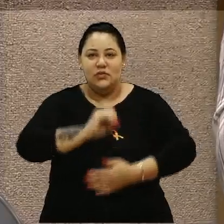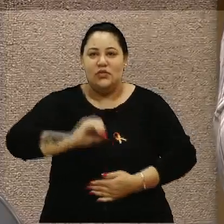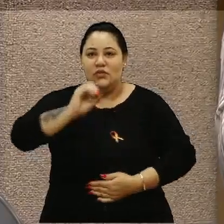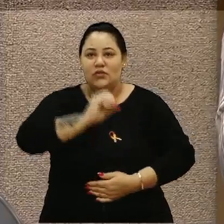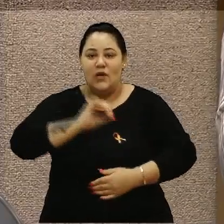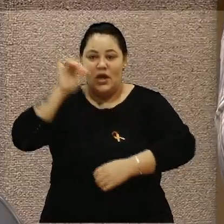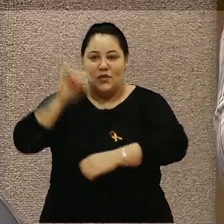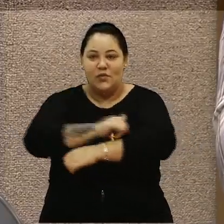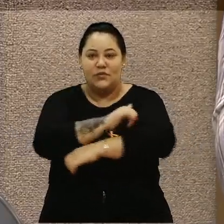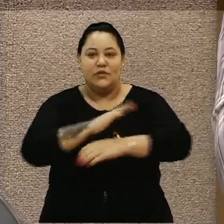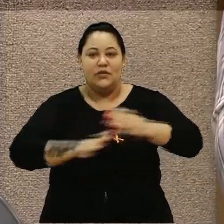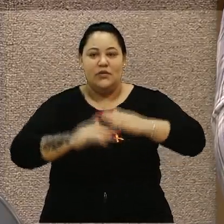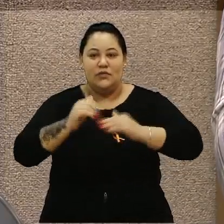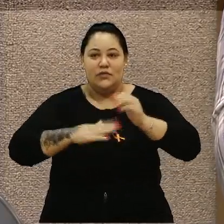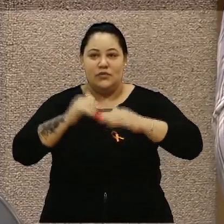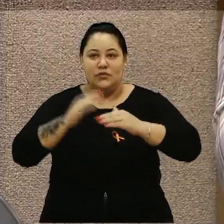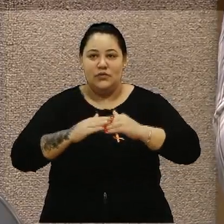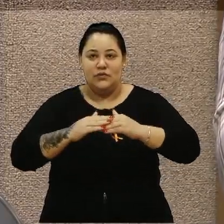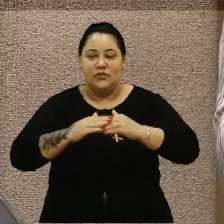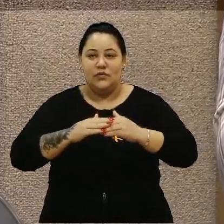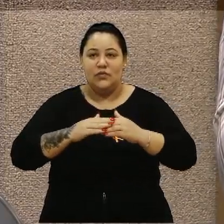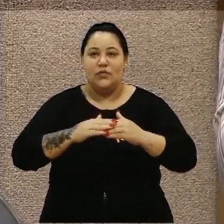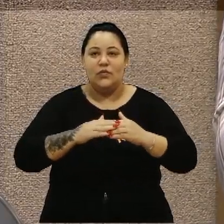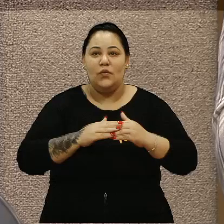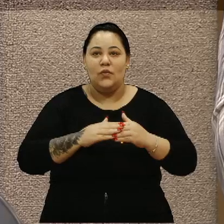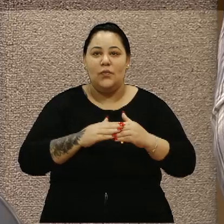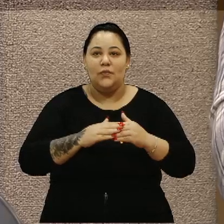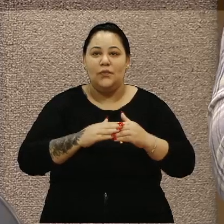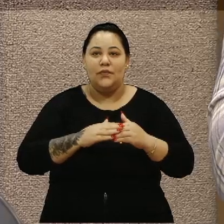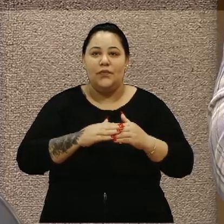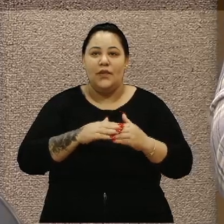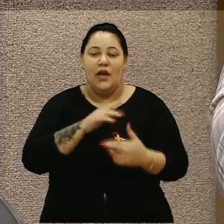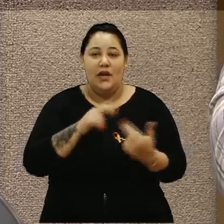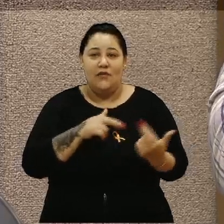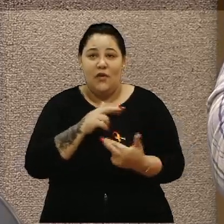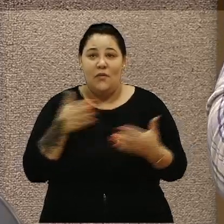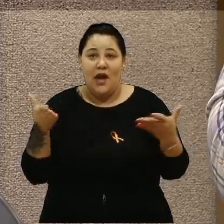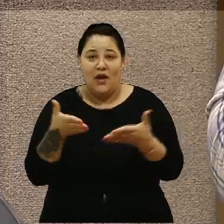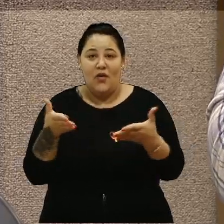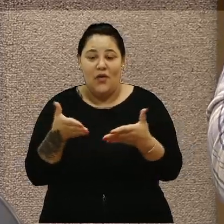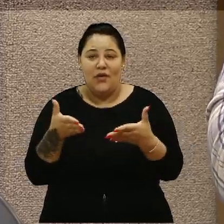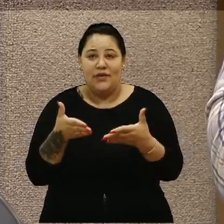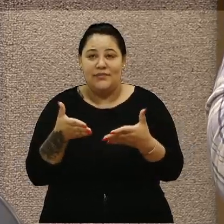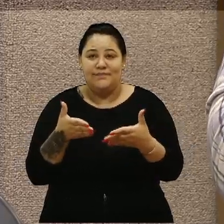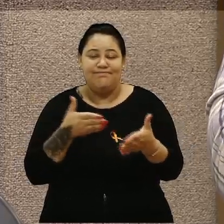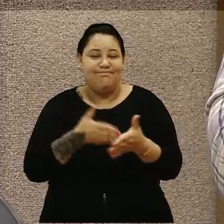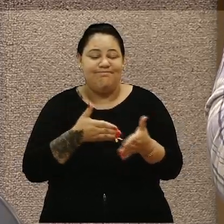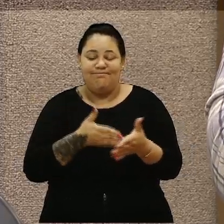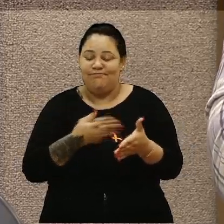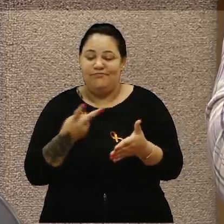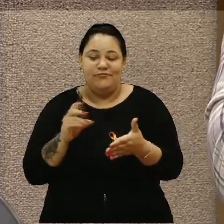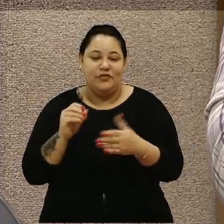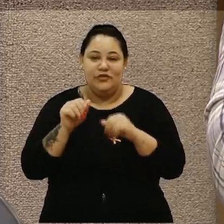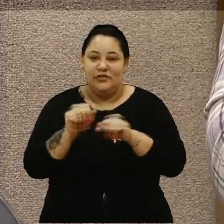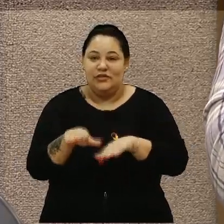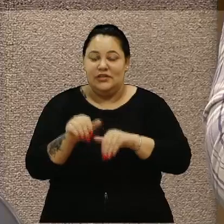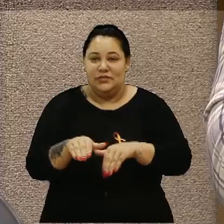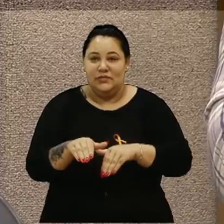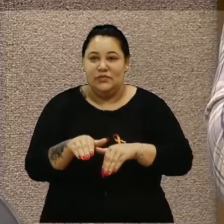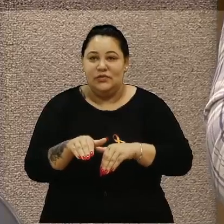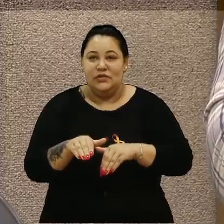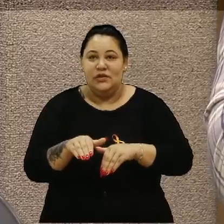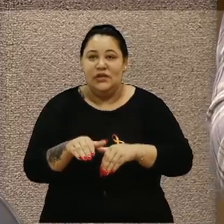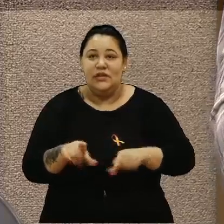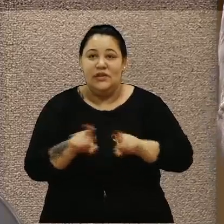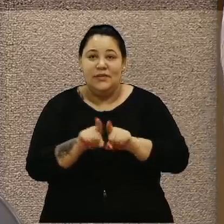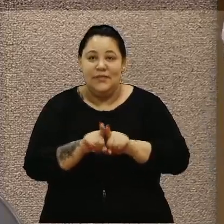ali. Com a reforma do Salgado Filho, agora praticamente inviabilizou o 20 de setembro. Né? E o contraponto,